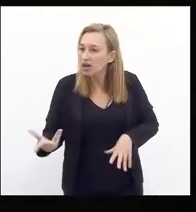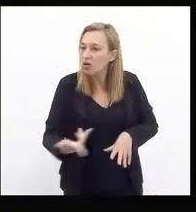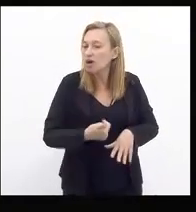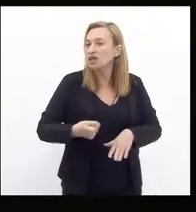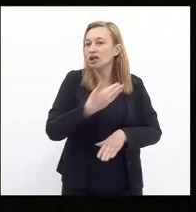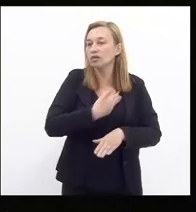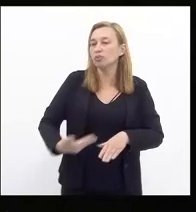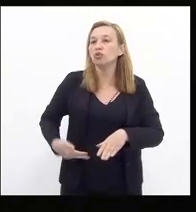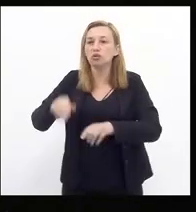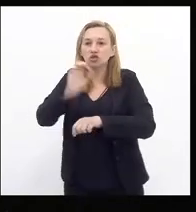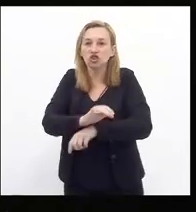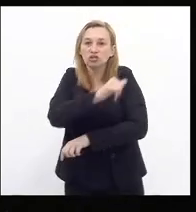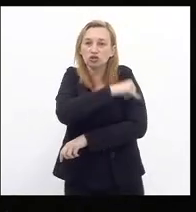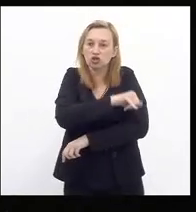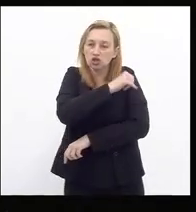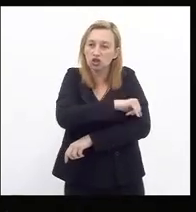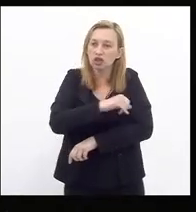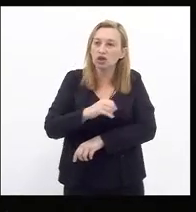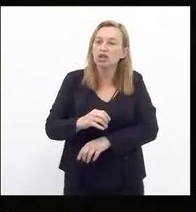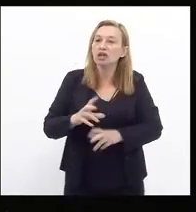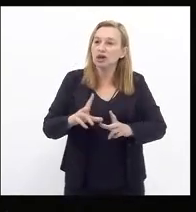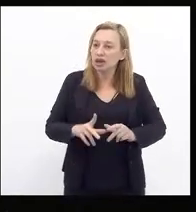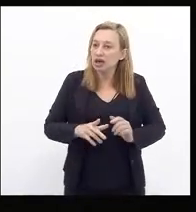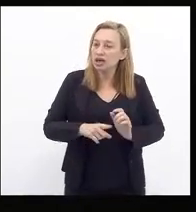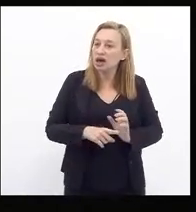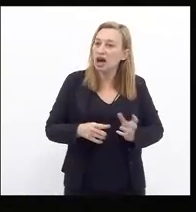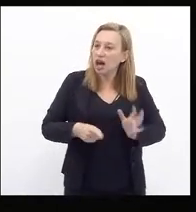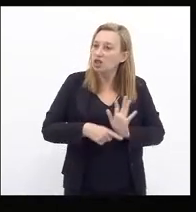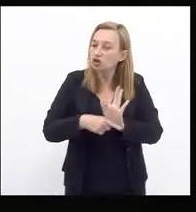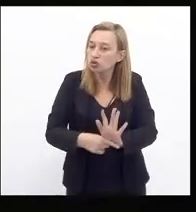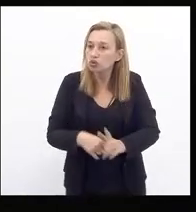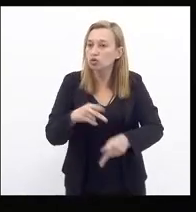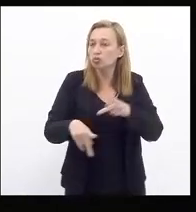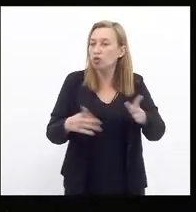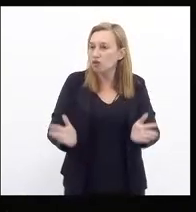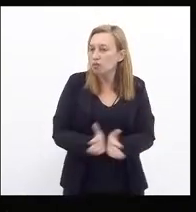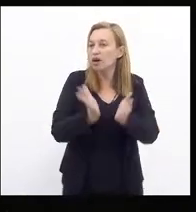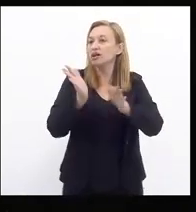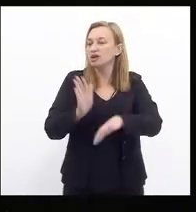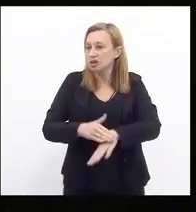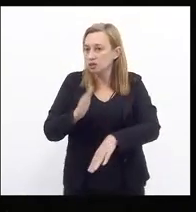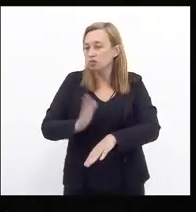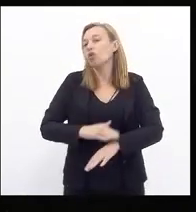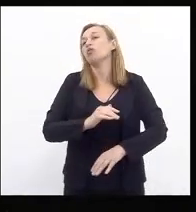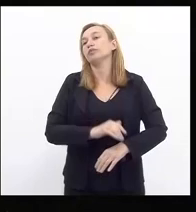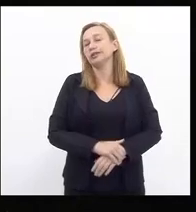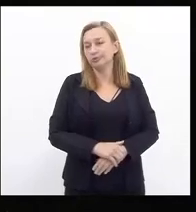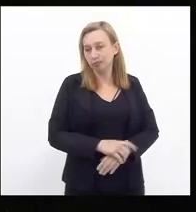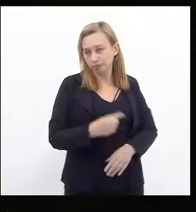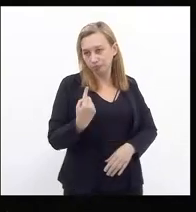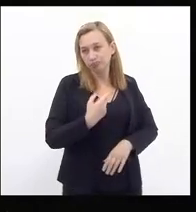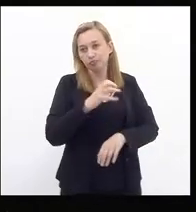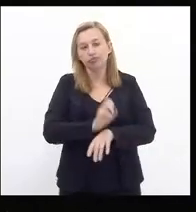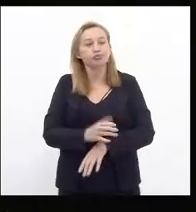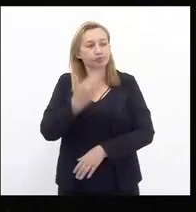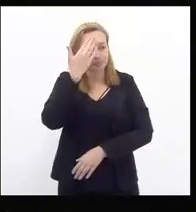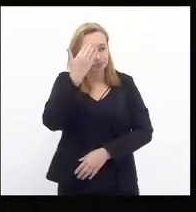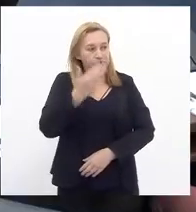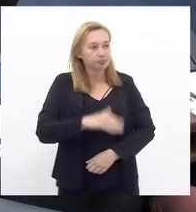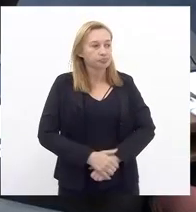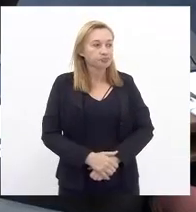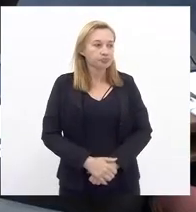do Estado do Rio de Janeiro que a kog a população mais carente os desamparados do nosso estado muito